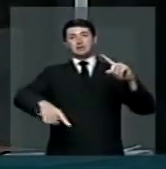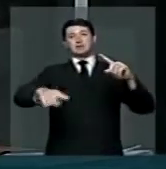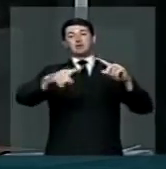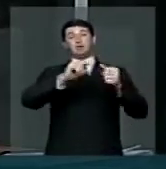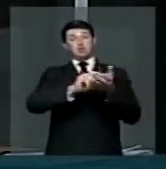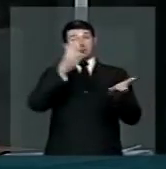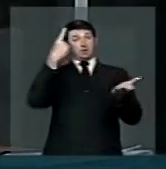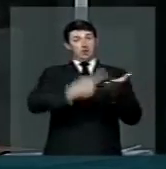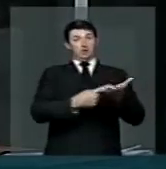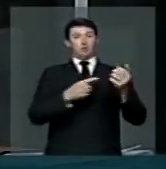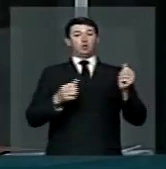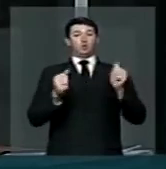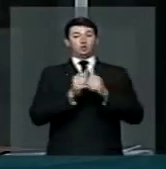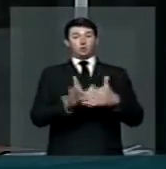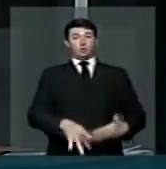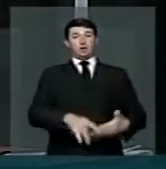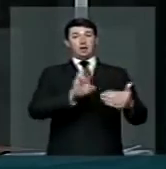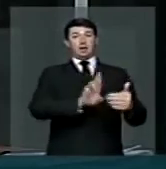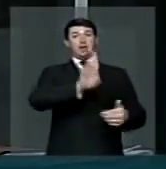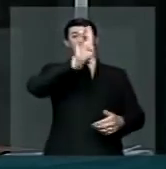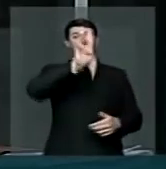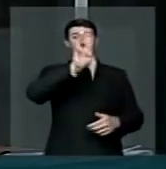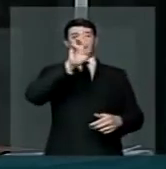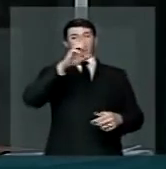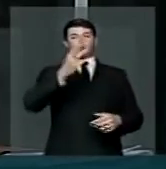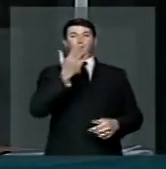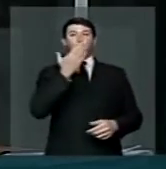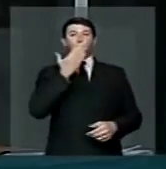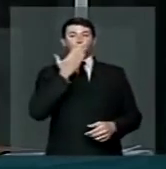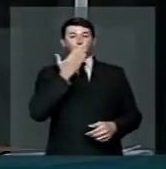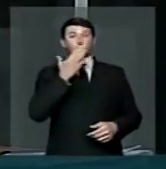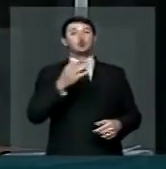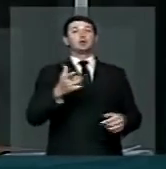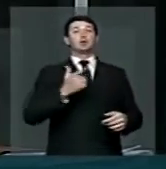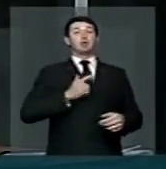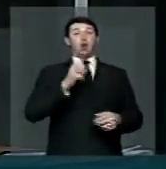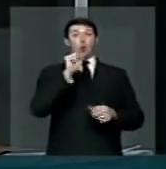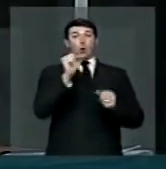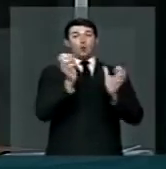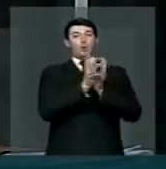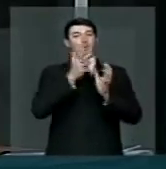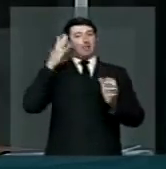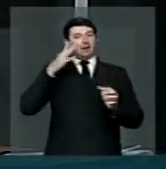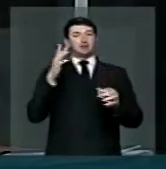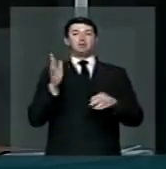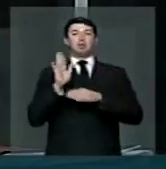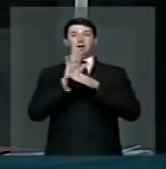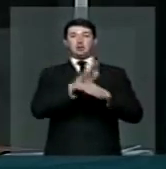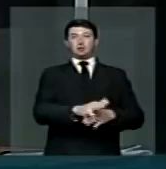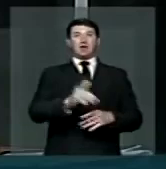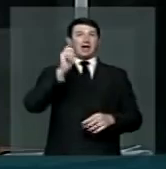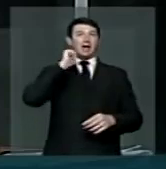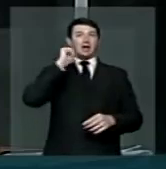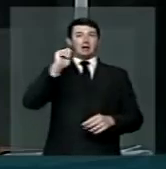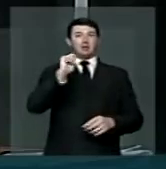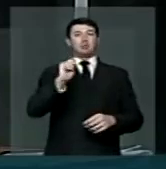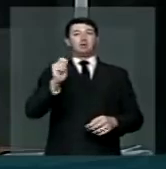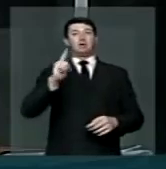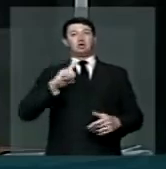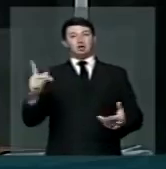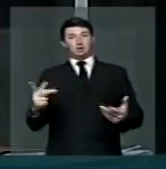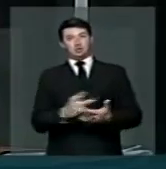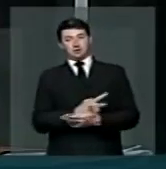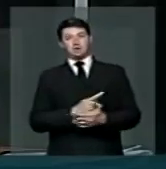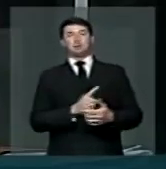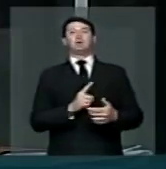acordo firmado com as lideranças indígenas e de 8 partidos no Abril Indígena, logo após